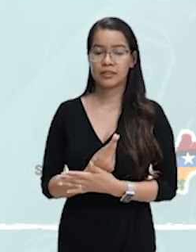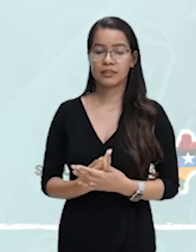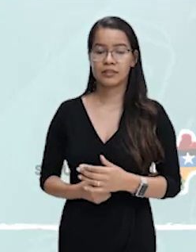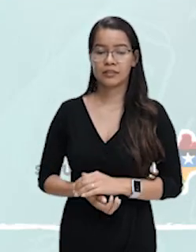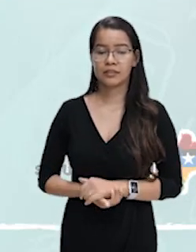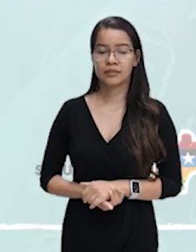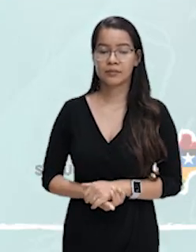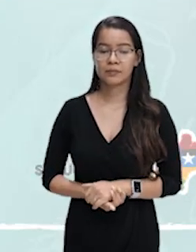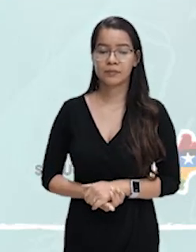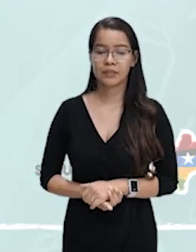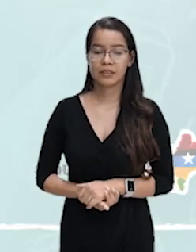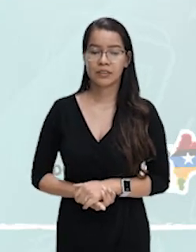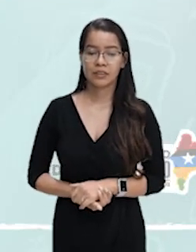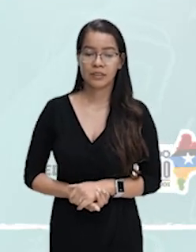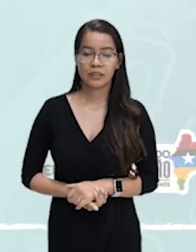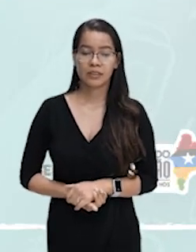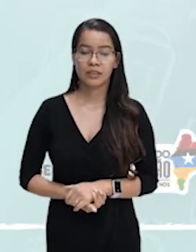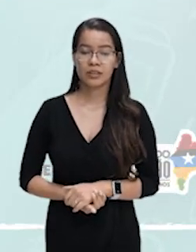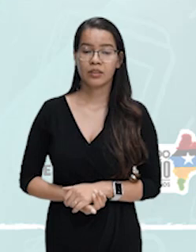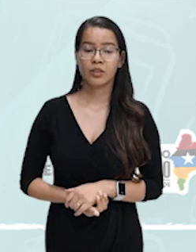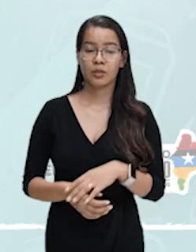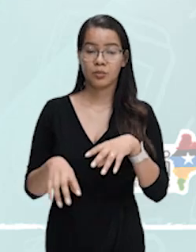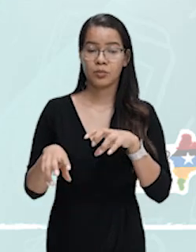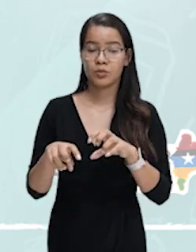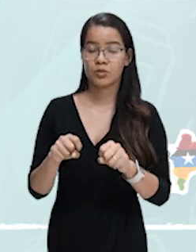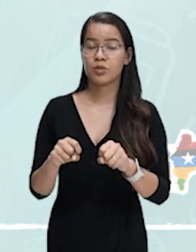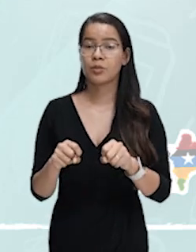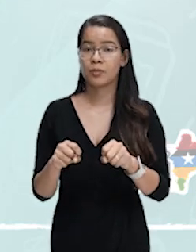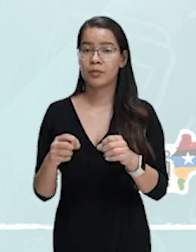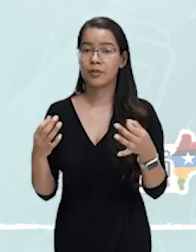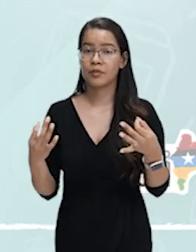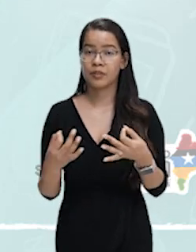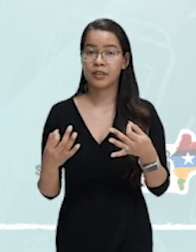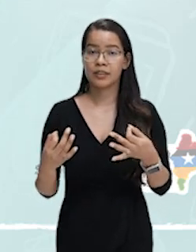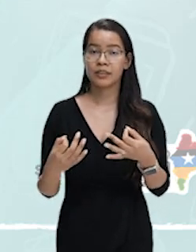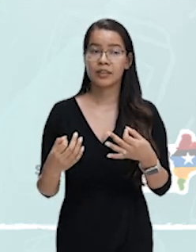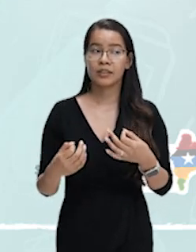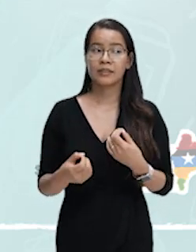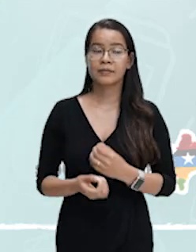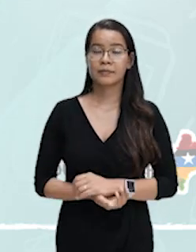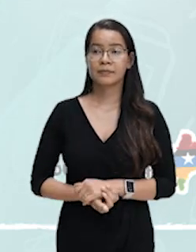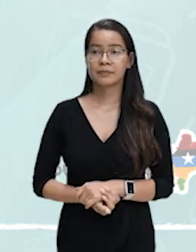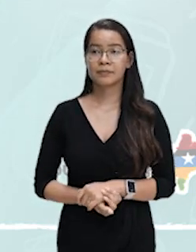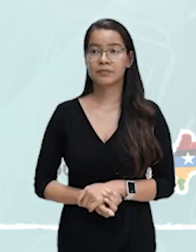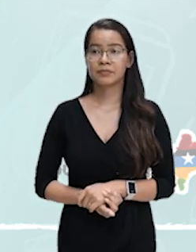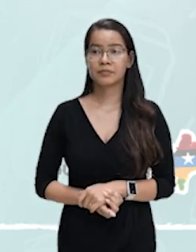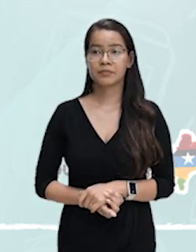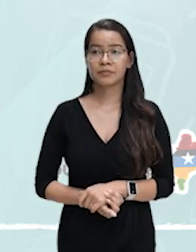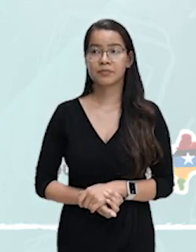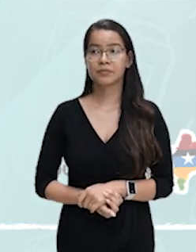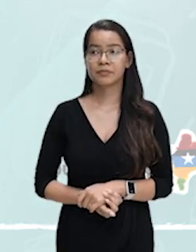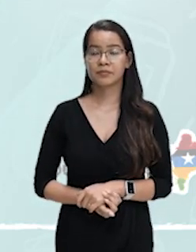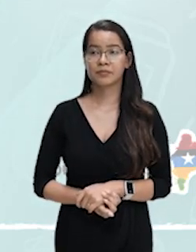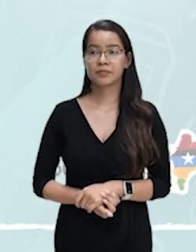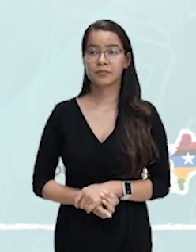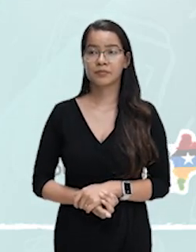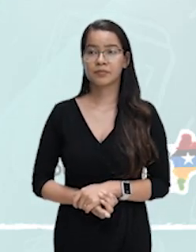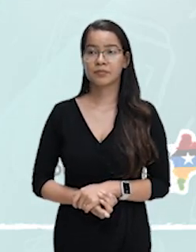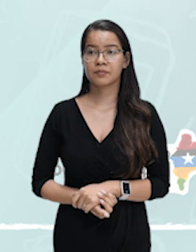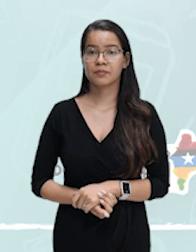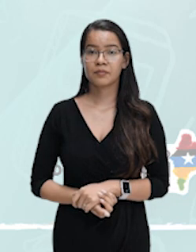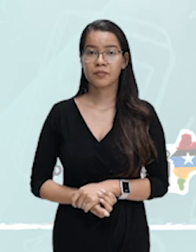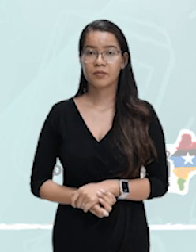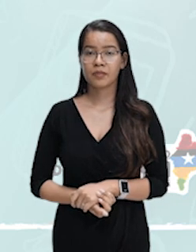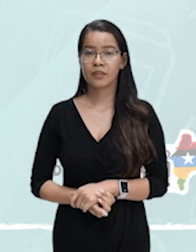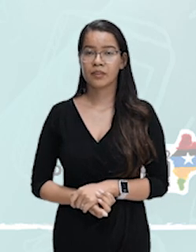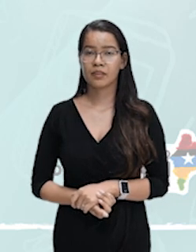El pretérito plusquamperfecto se emplea en español para expressar